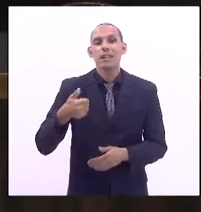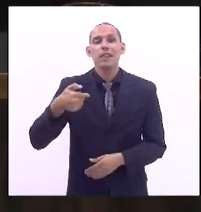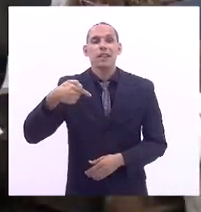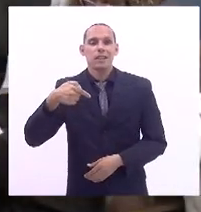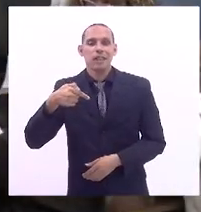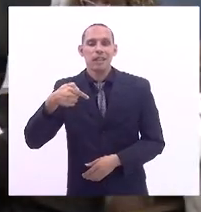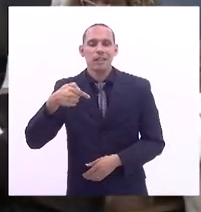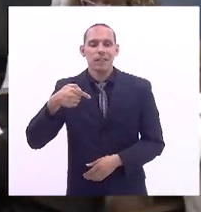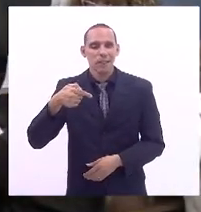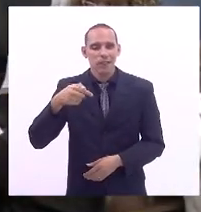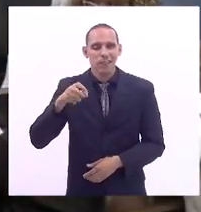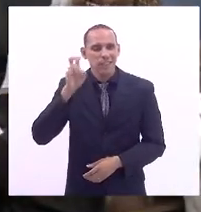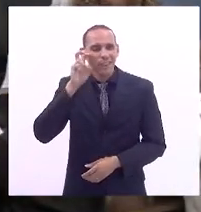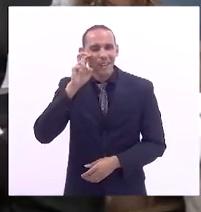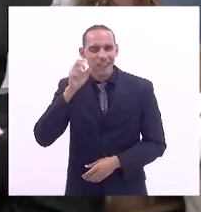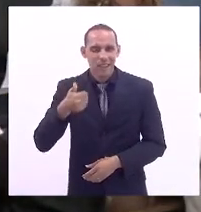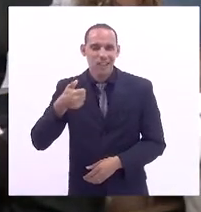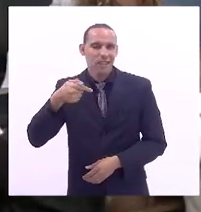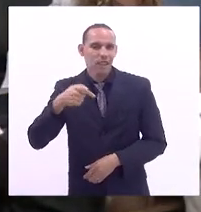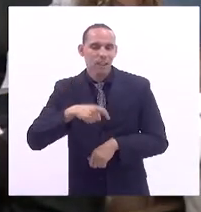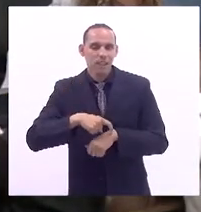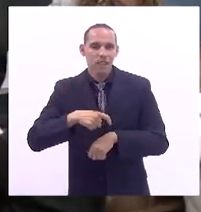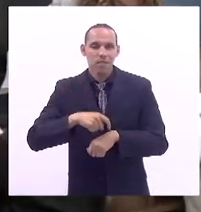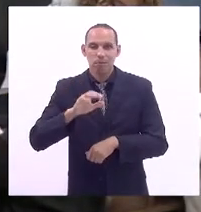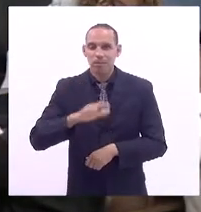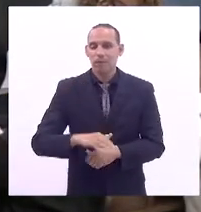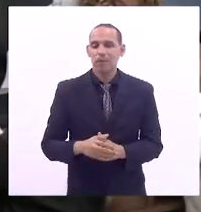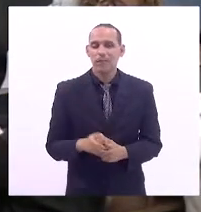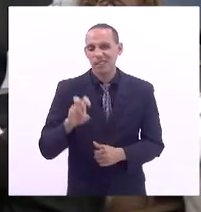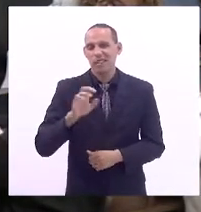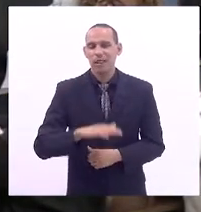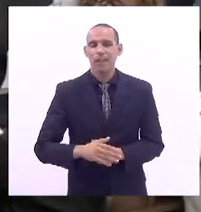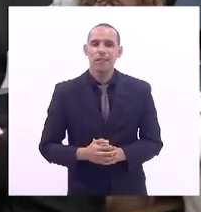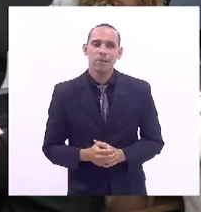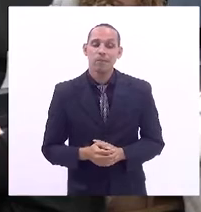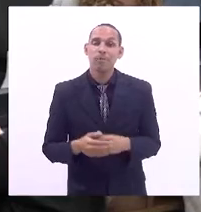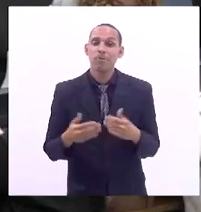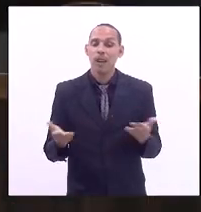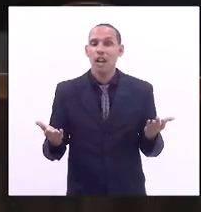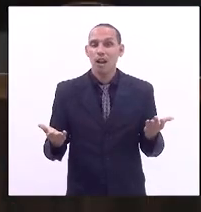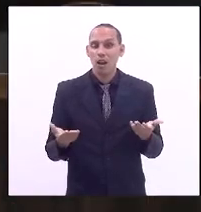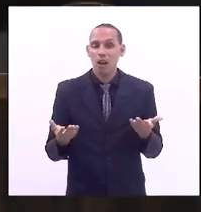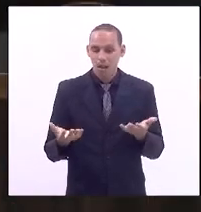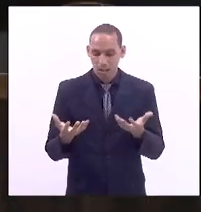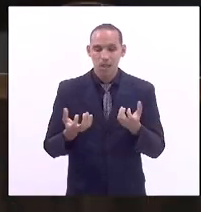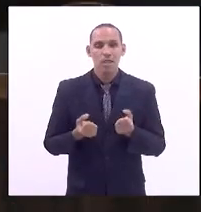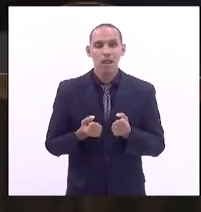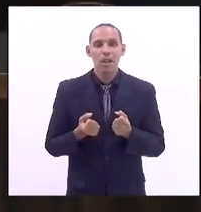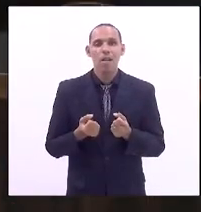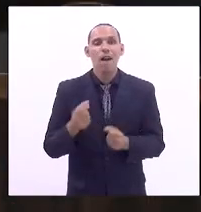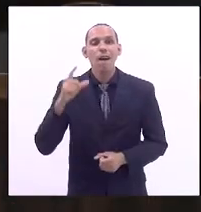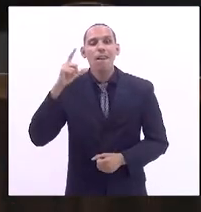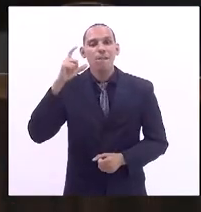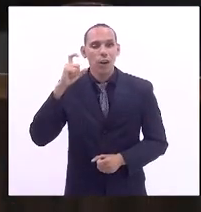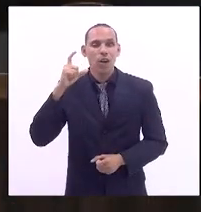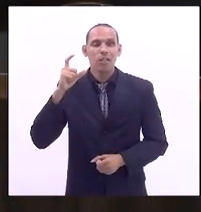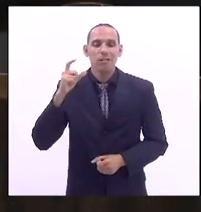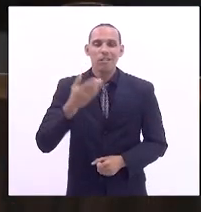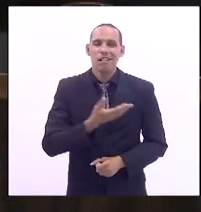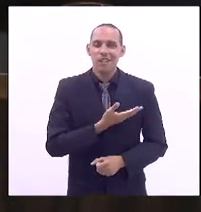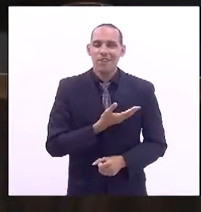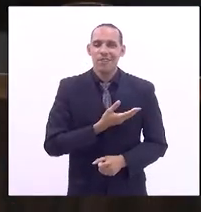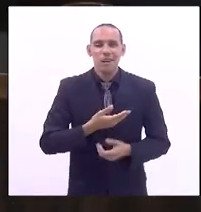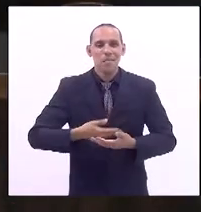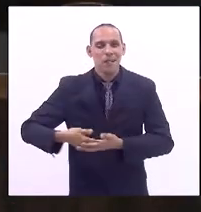quinta bom então estou recebendo aqui uma fotografia do nosso amigo